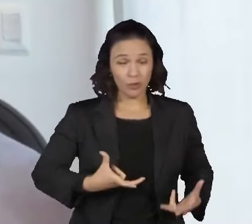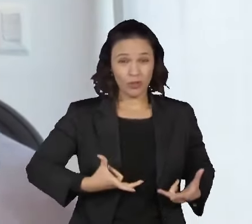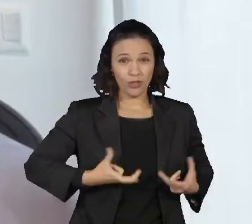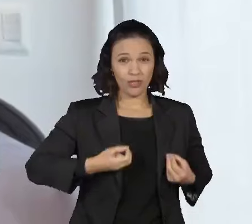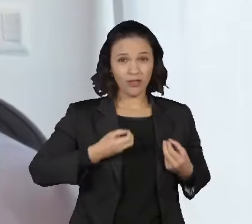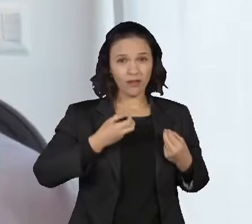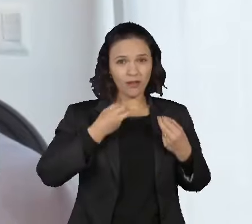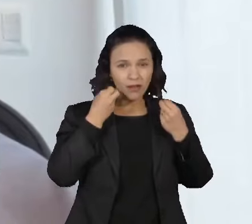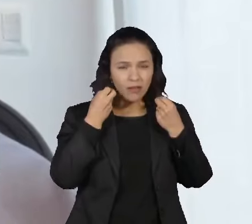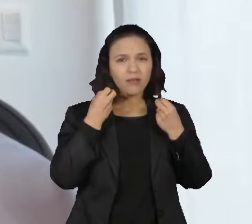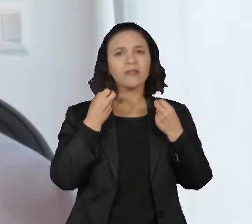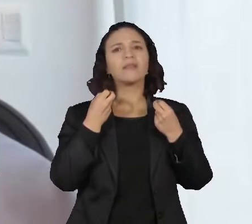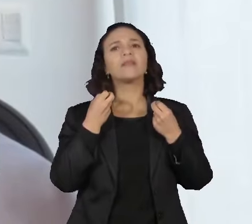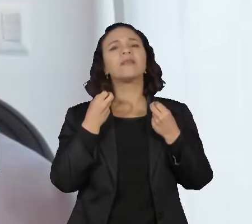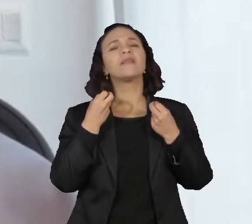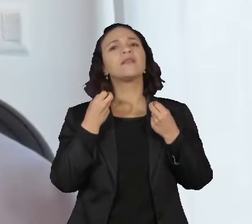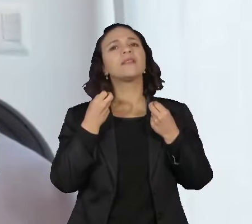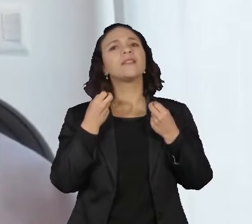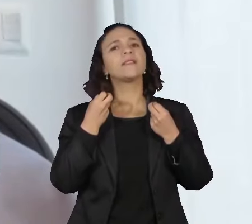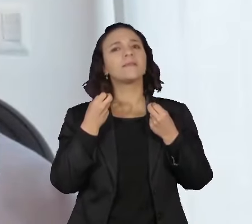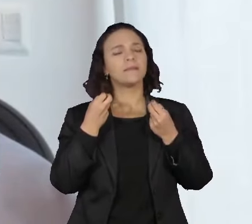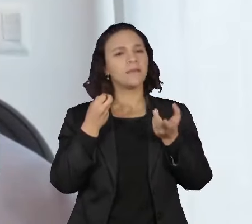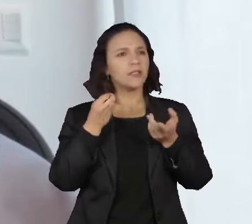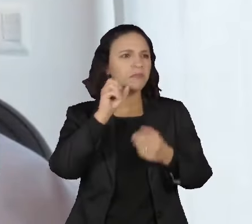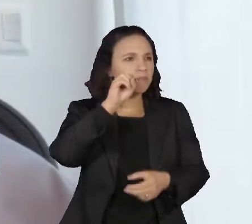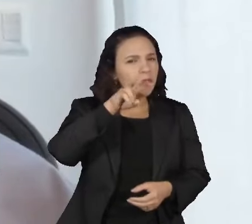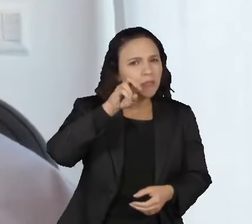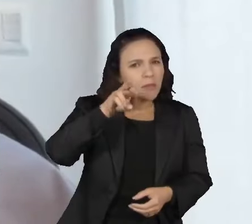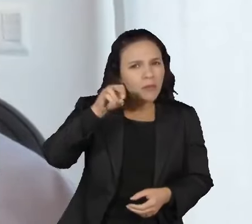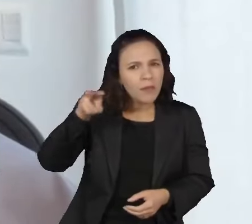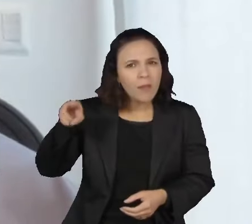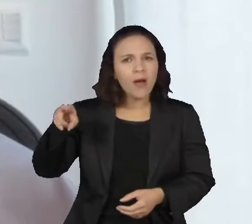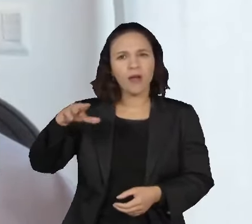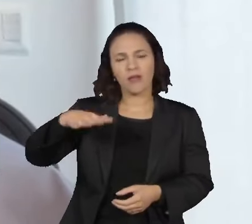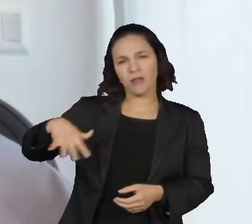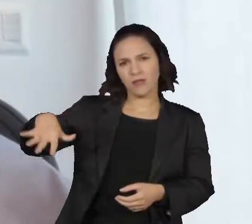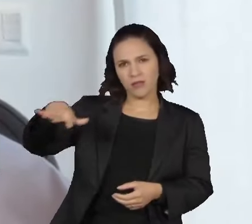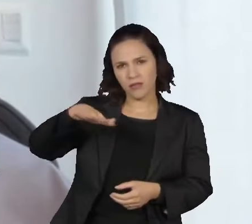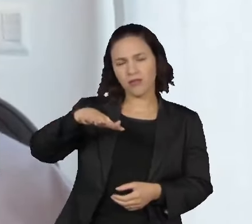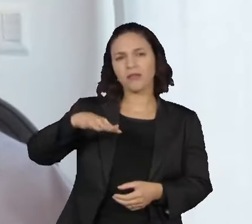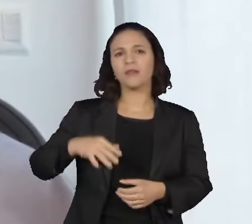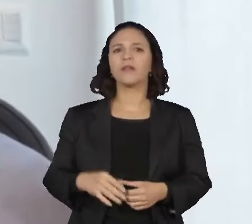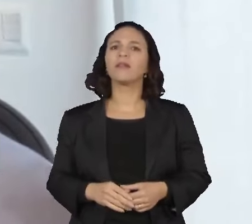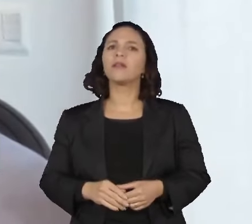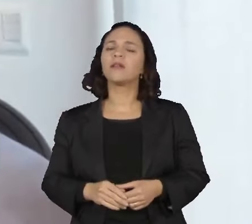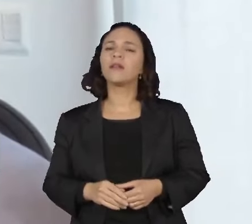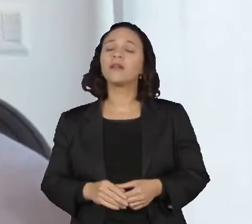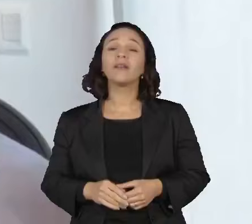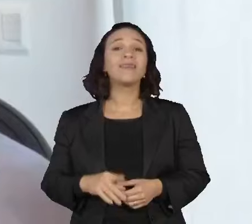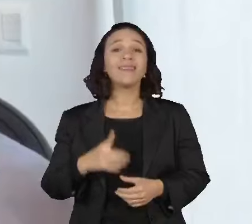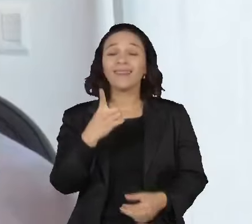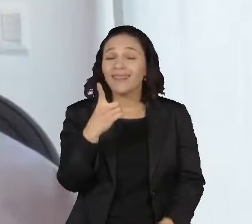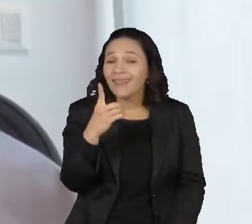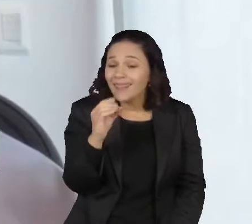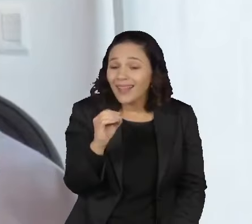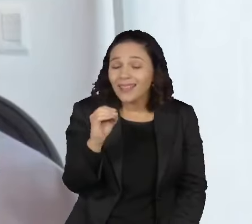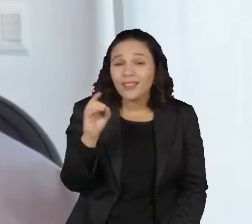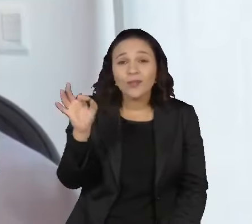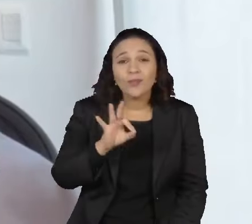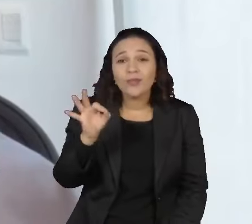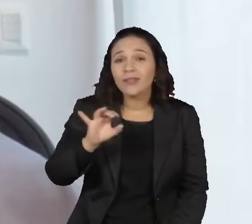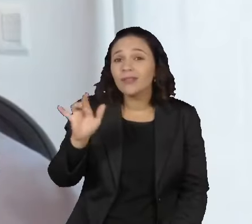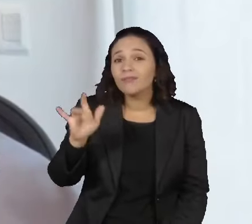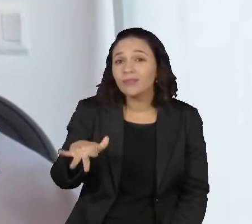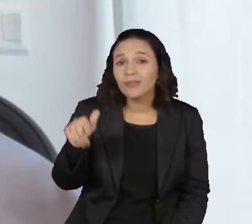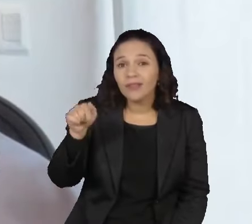cânceres que nós temos aqui dentro, entre nós, somente 10%